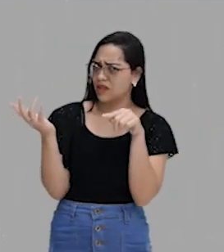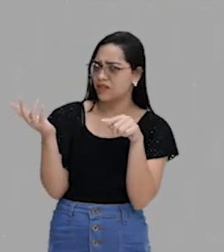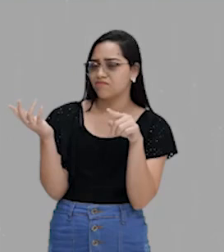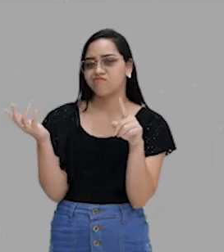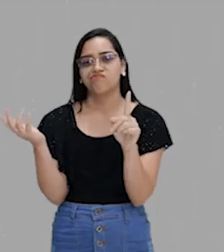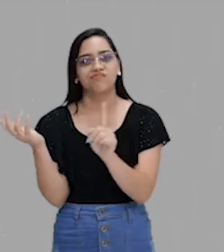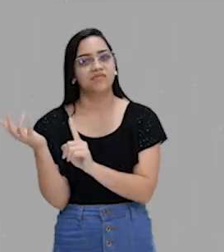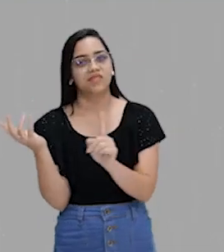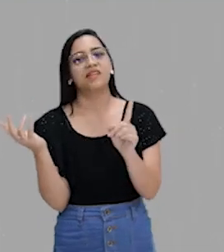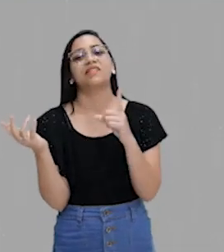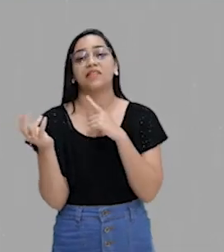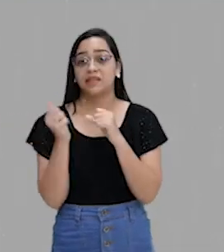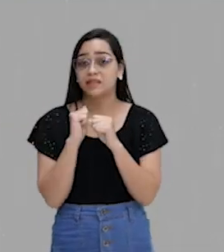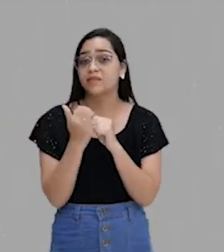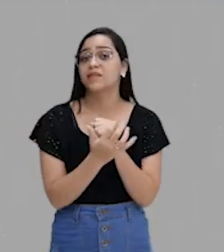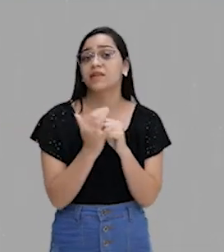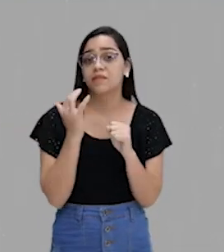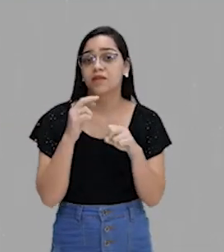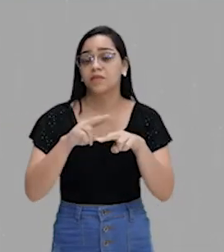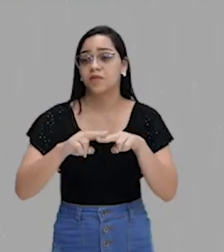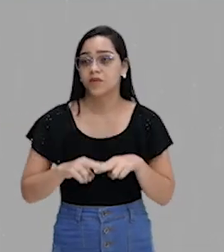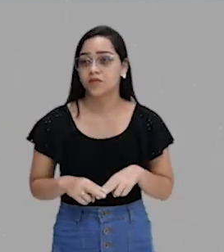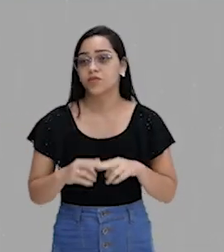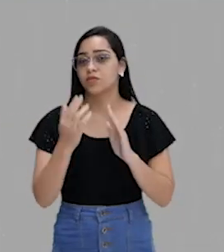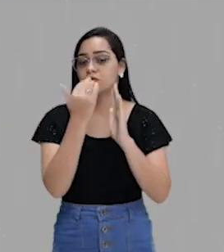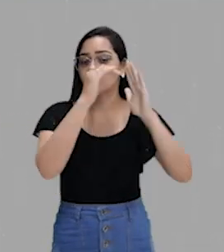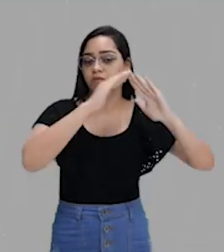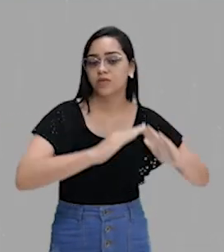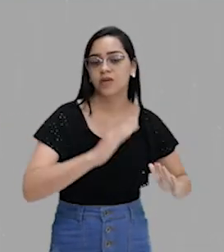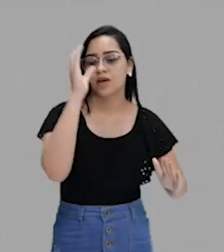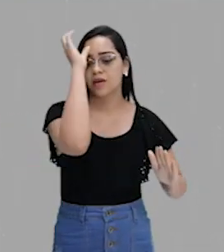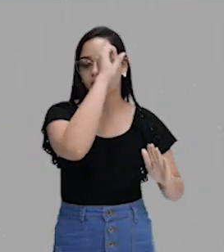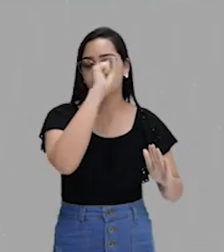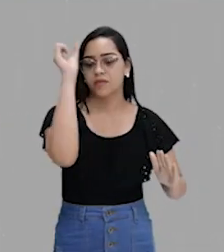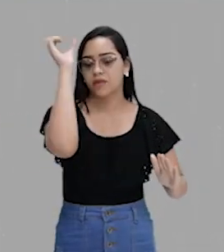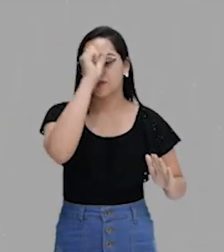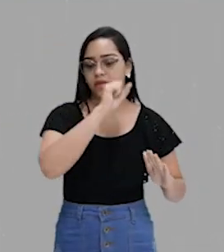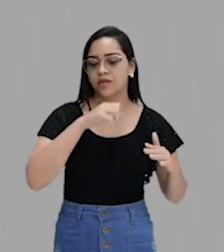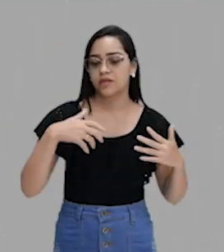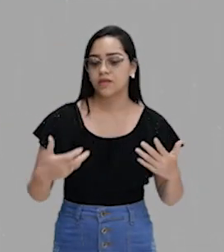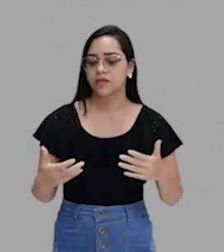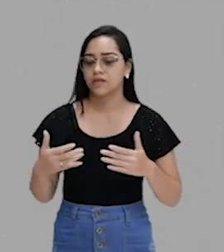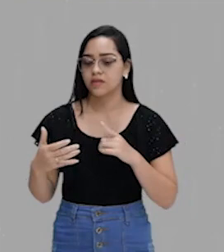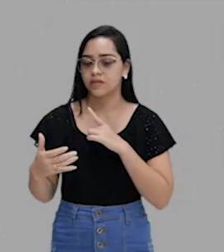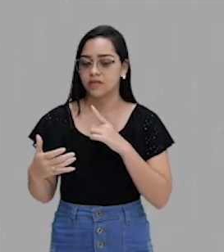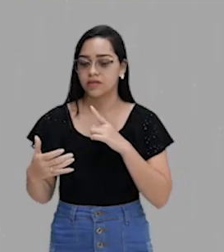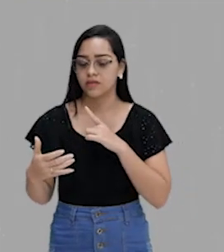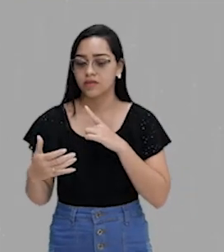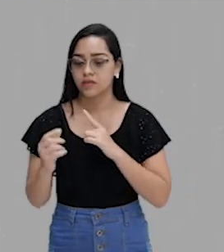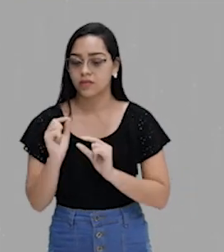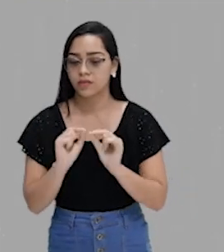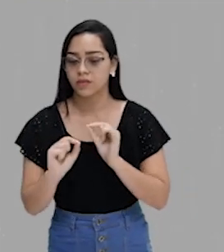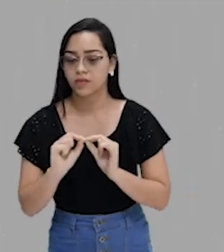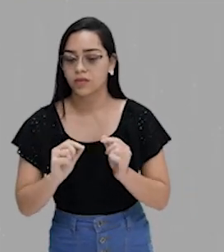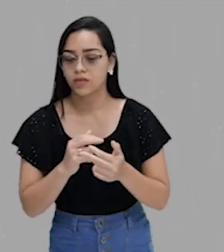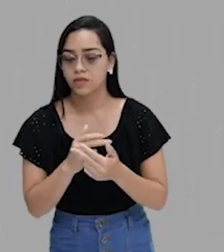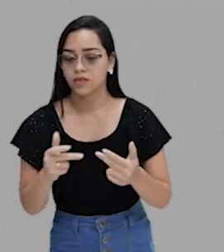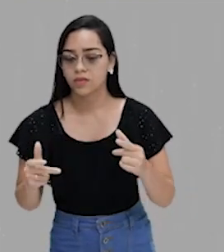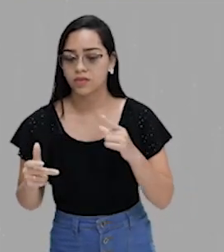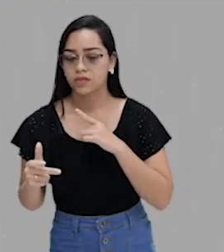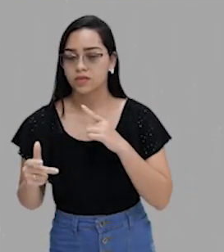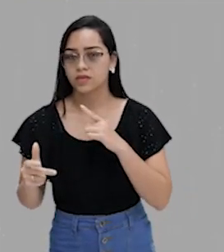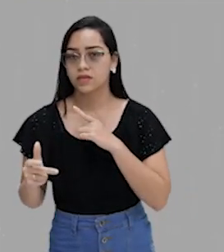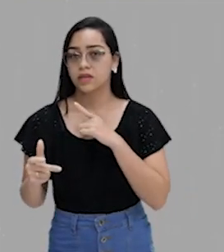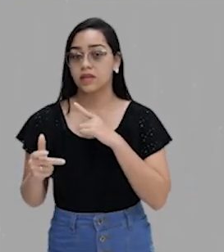que não, né? A gente ainda está em pandemia. Por isso, o programa Fica em Casa Aprendendo continua. Alguns estão tendo